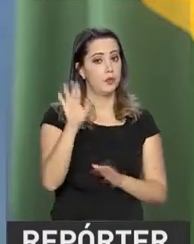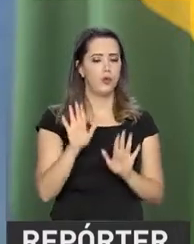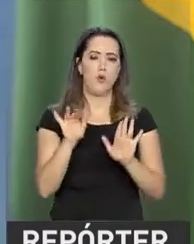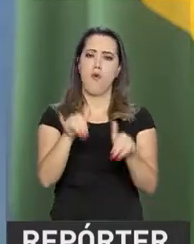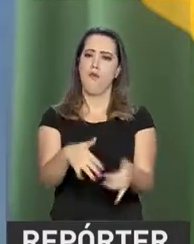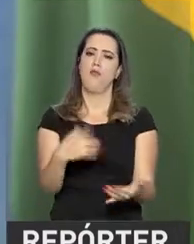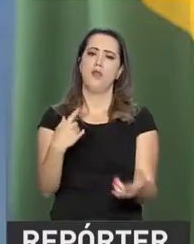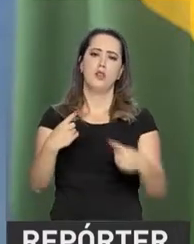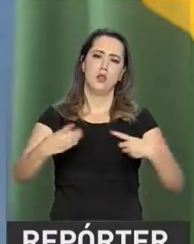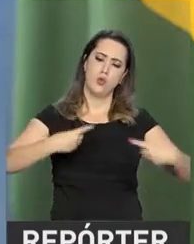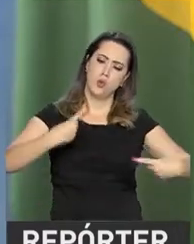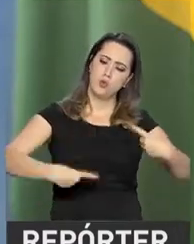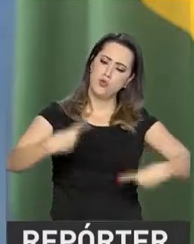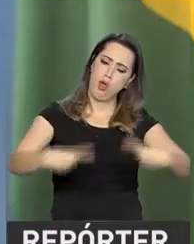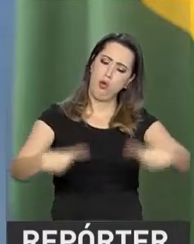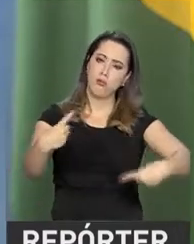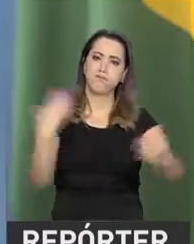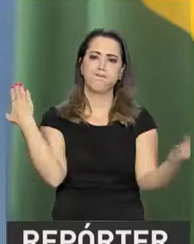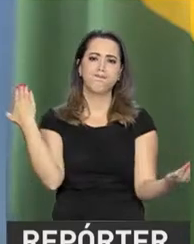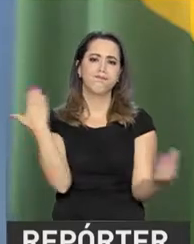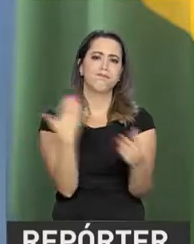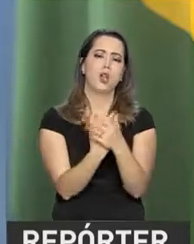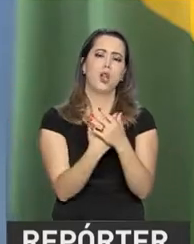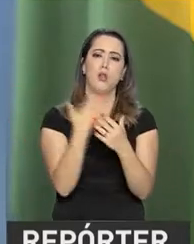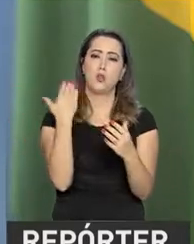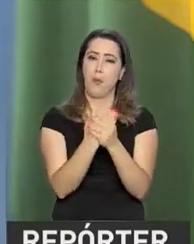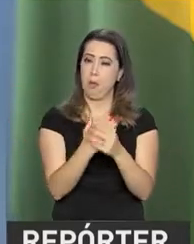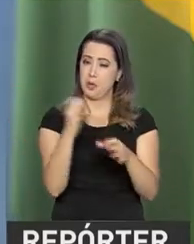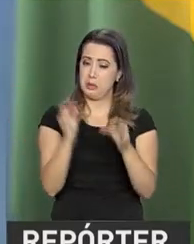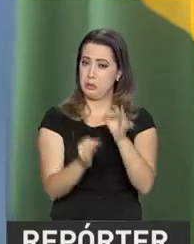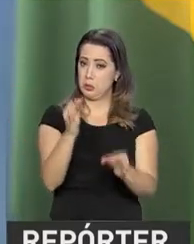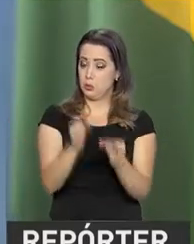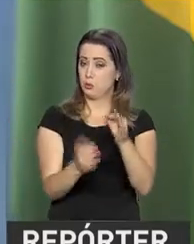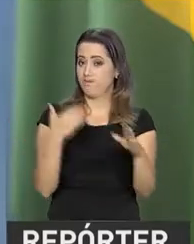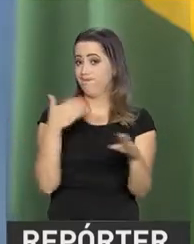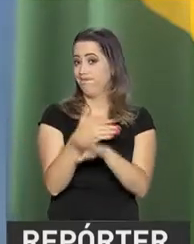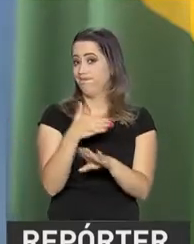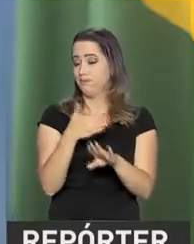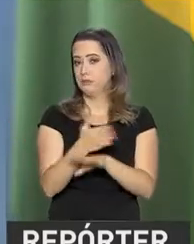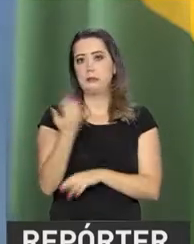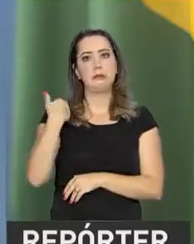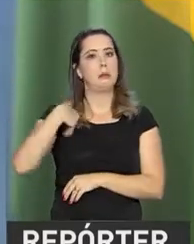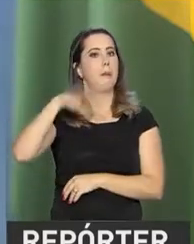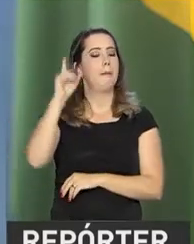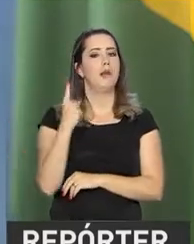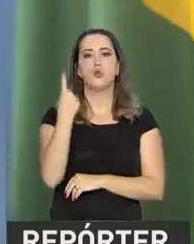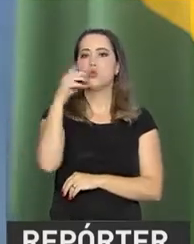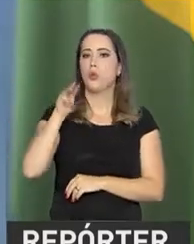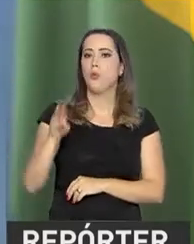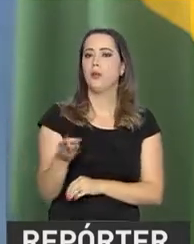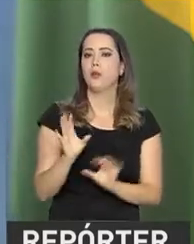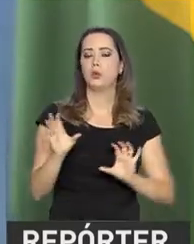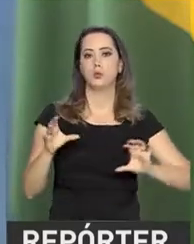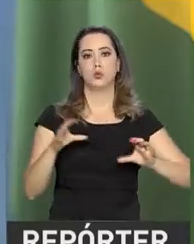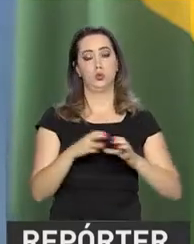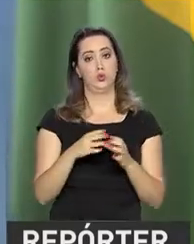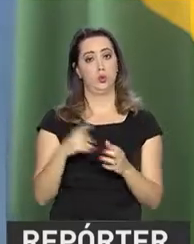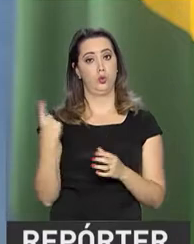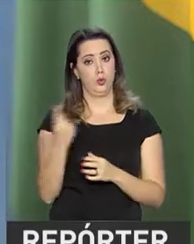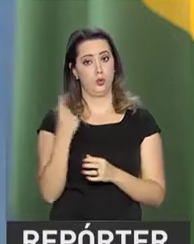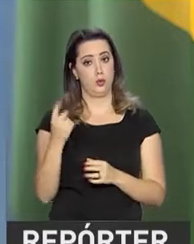a uma disputa que se arrasta há décadas eles ingressaram na justiça e mais de 1 milhão de ações coletivas e individuais